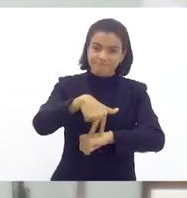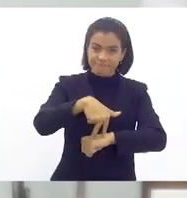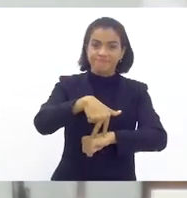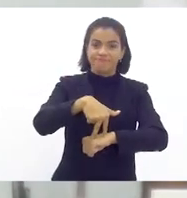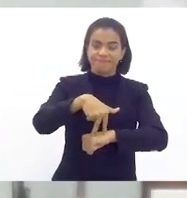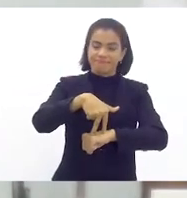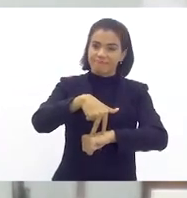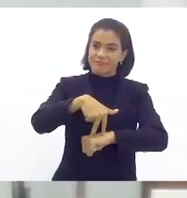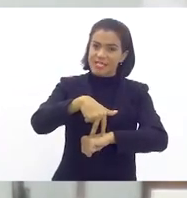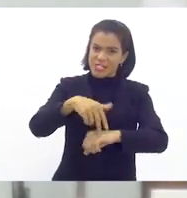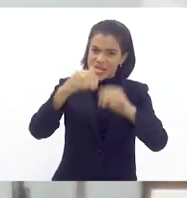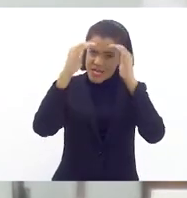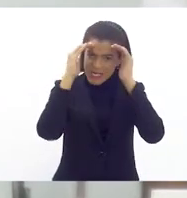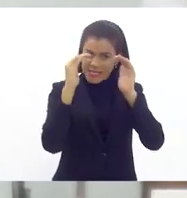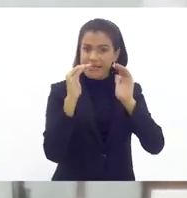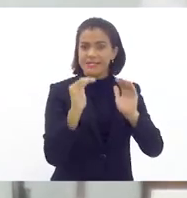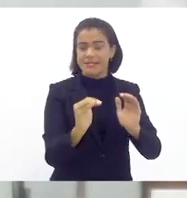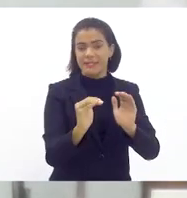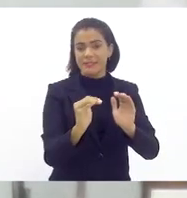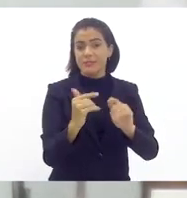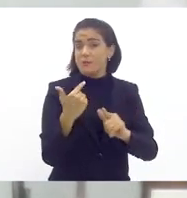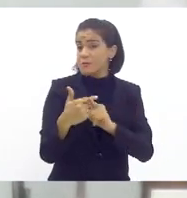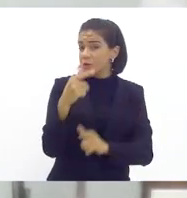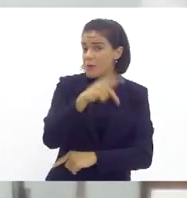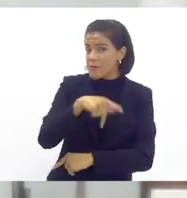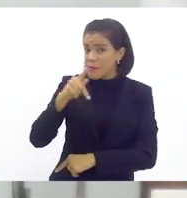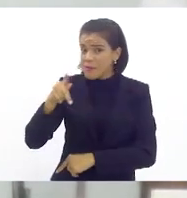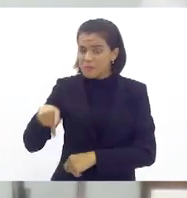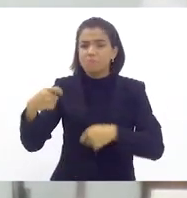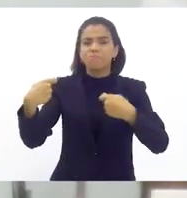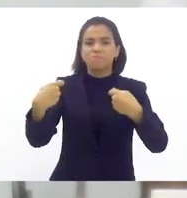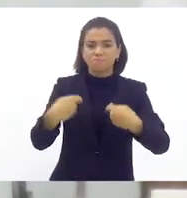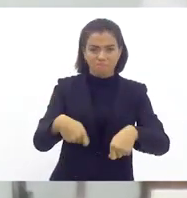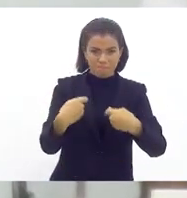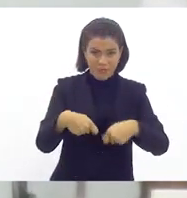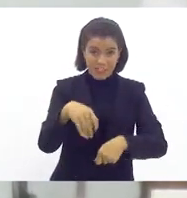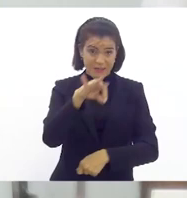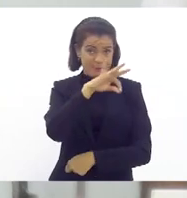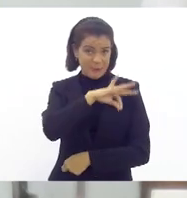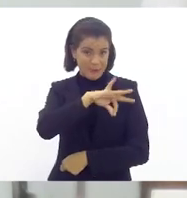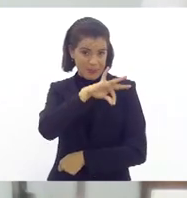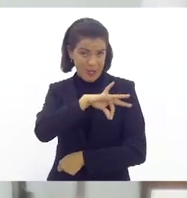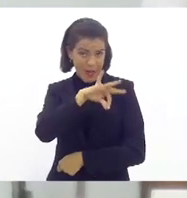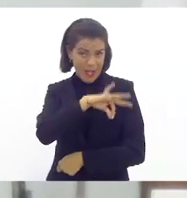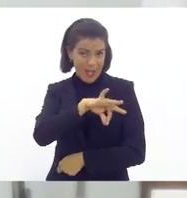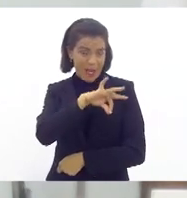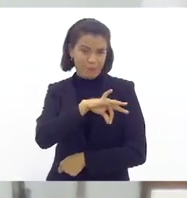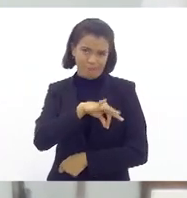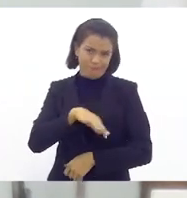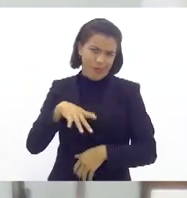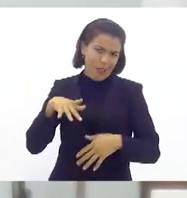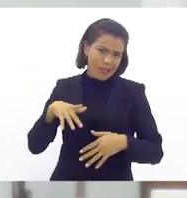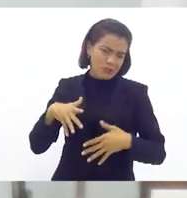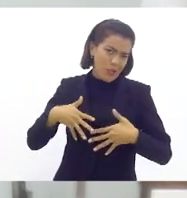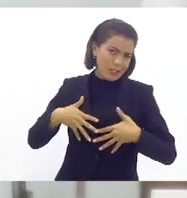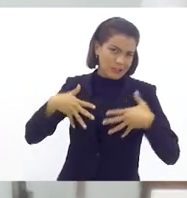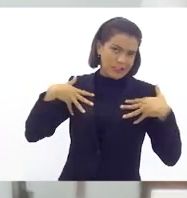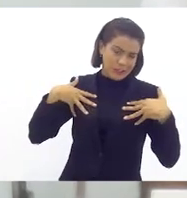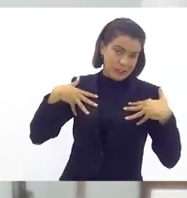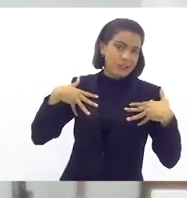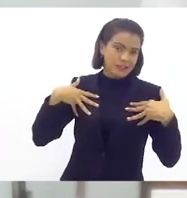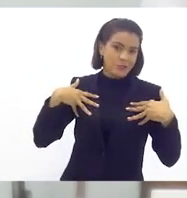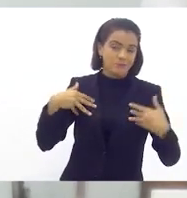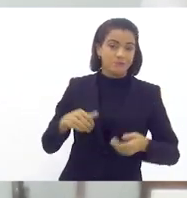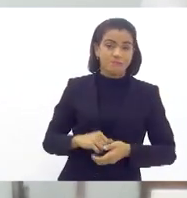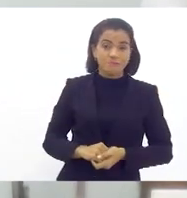respeitado. Porque o professor, ele precisa do seu salário e ele é digno, isso deve ser questionado.